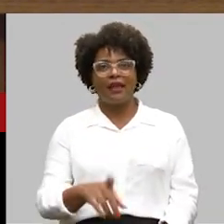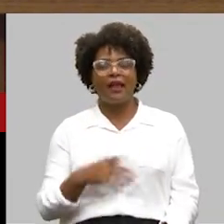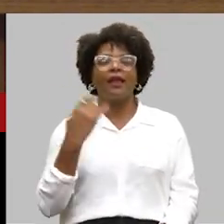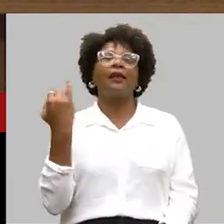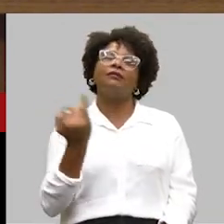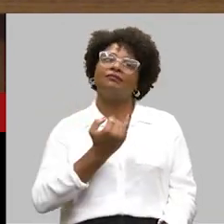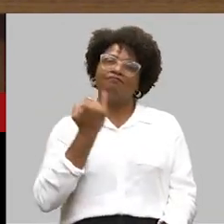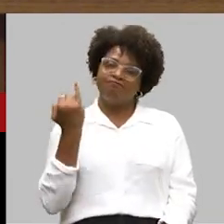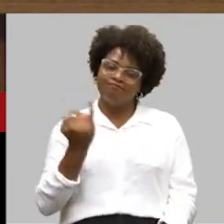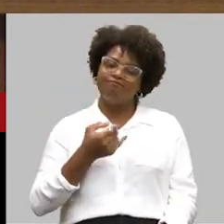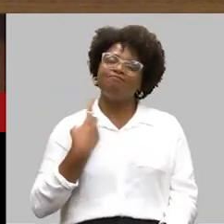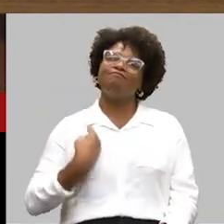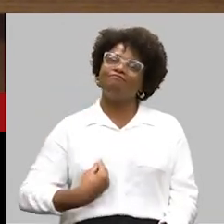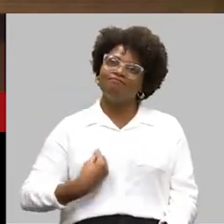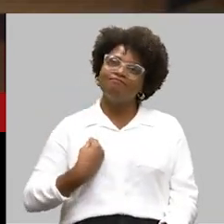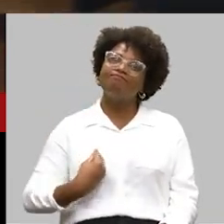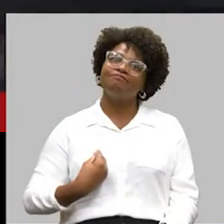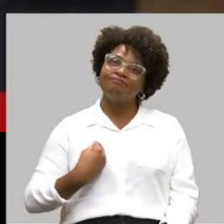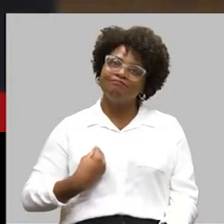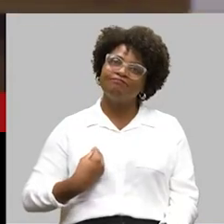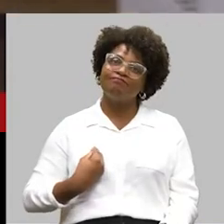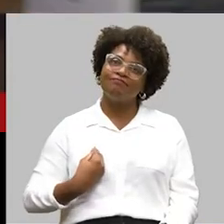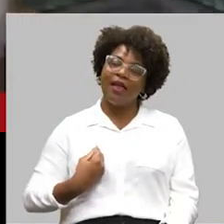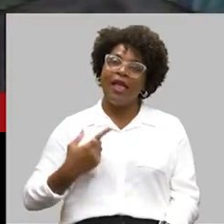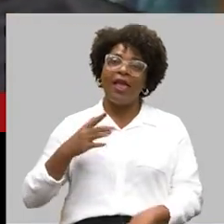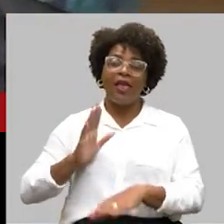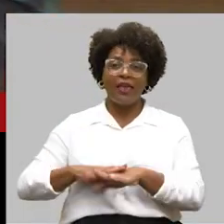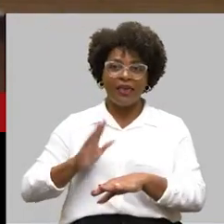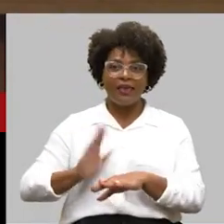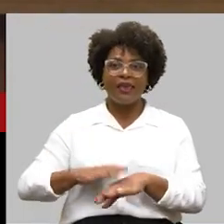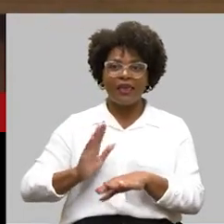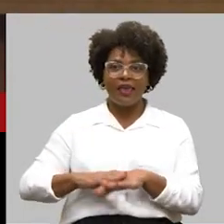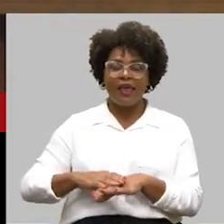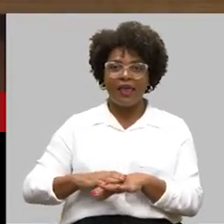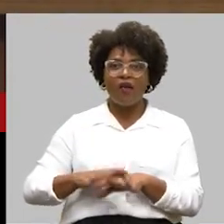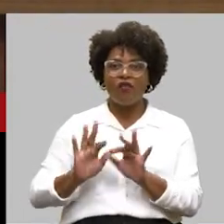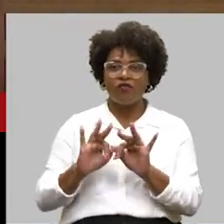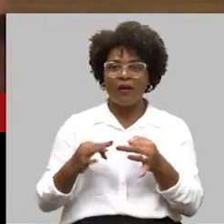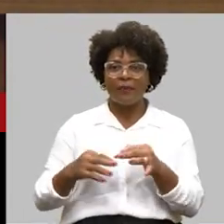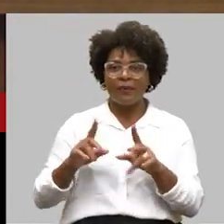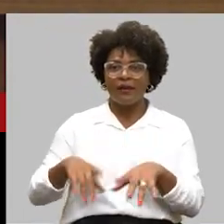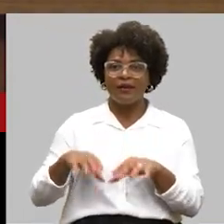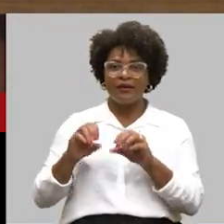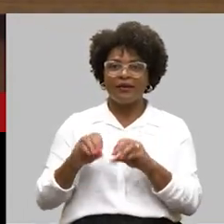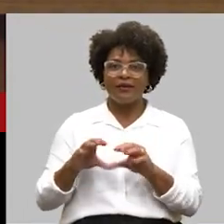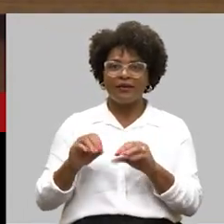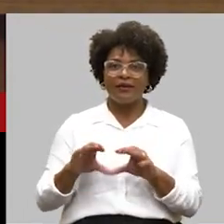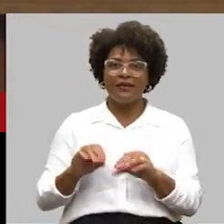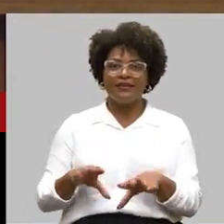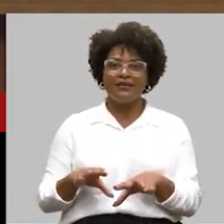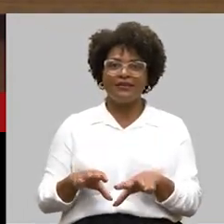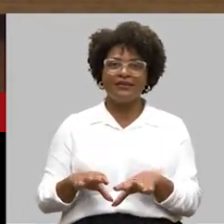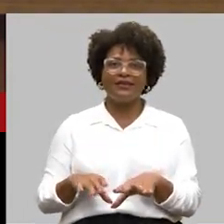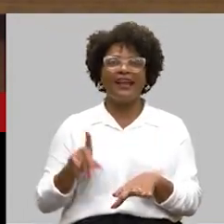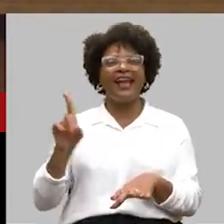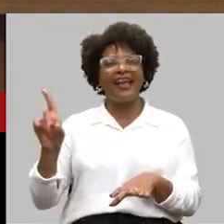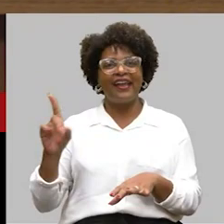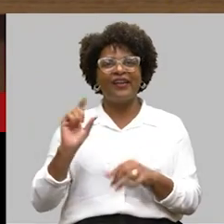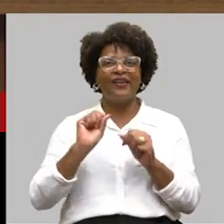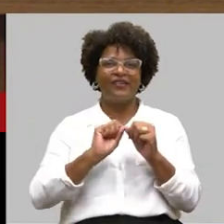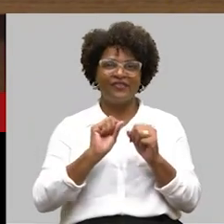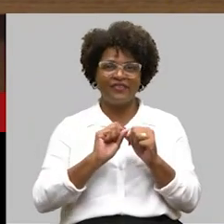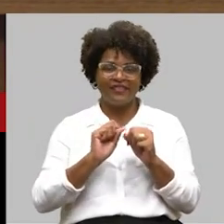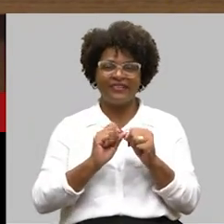vida da gente eu venho de uma família de educadores eu estudei na Escola indígena vim estudar na UFMG fiz a licenciatura